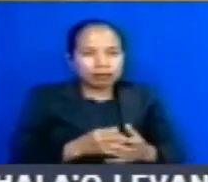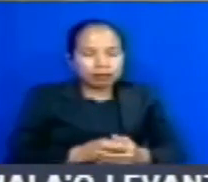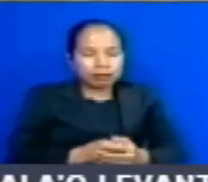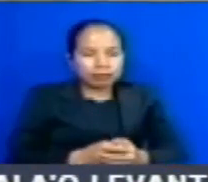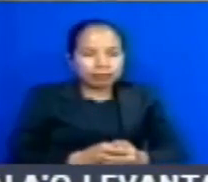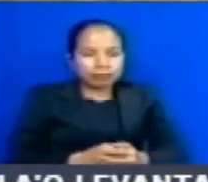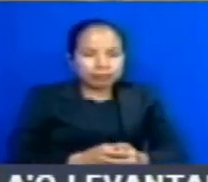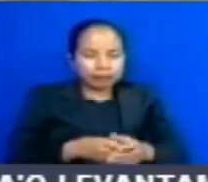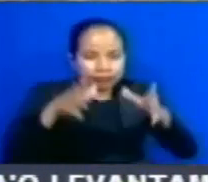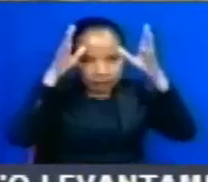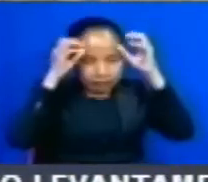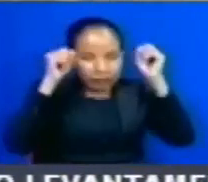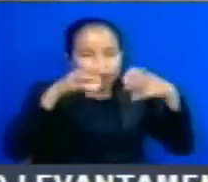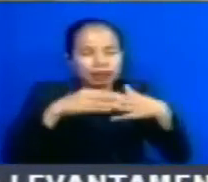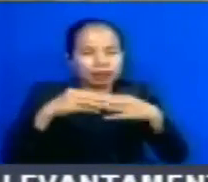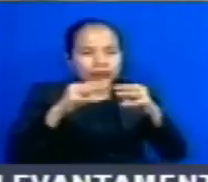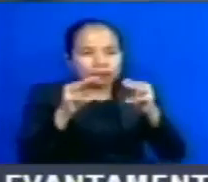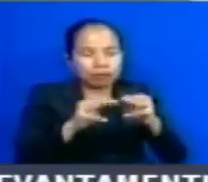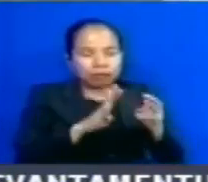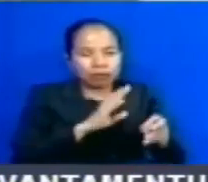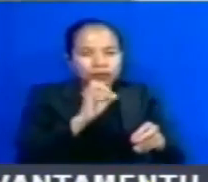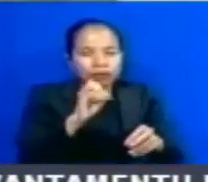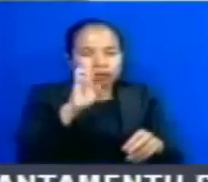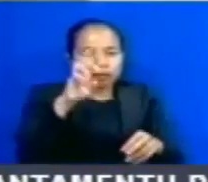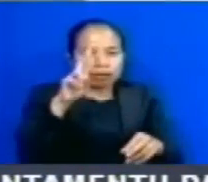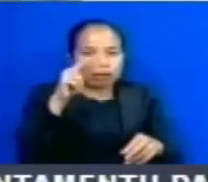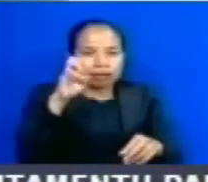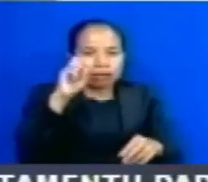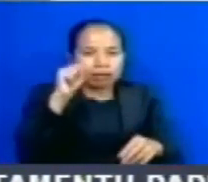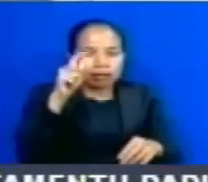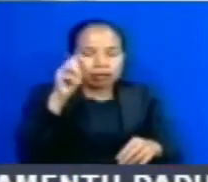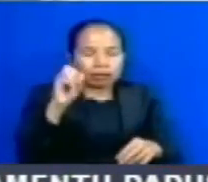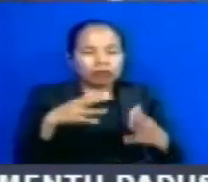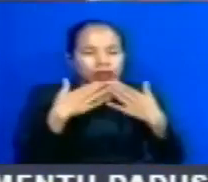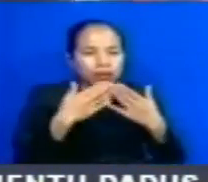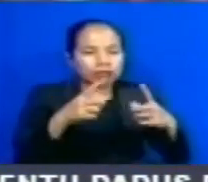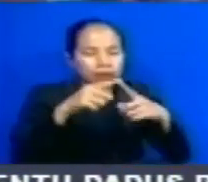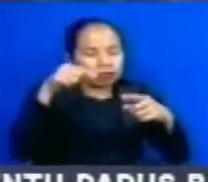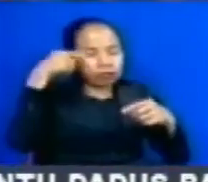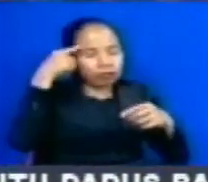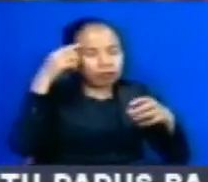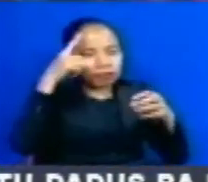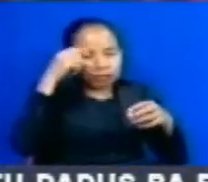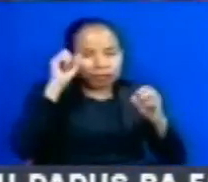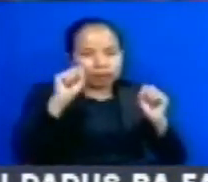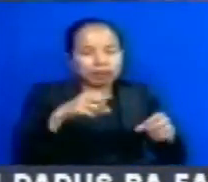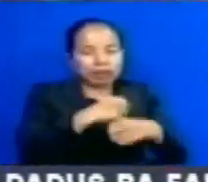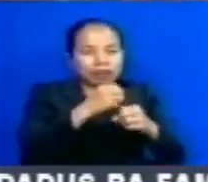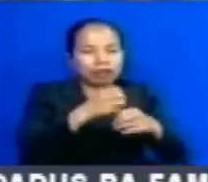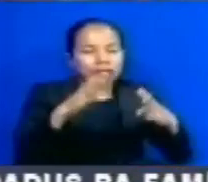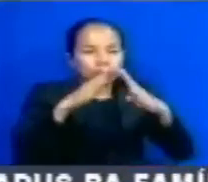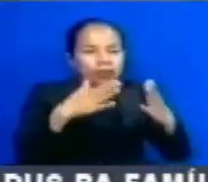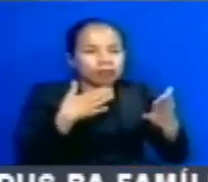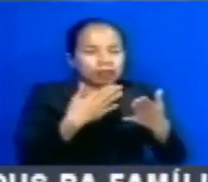fronteira. Presidente da Autoridade do Município Bobonaro, Ernesto de Oliveira Barreto, agradece para o governo também pela cria e fato de digno